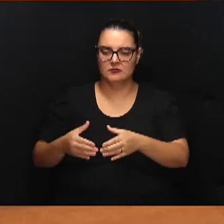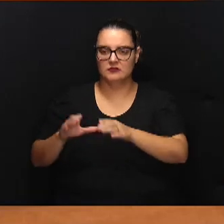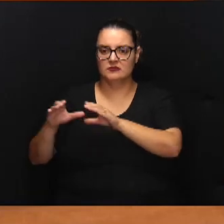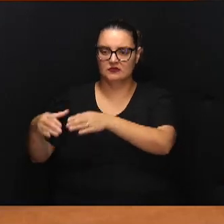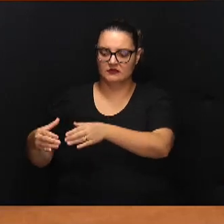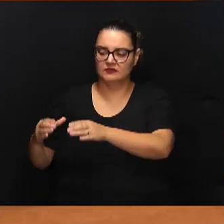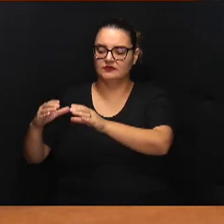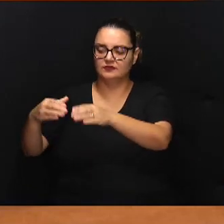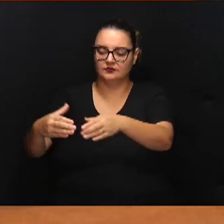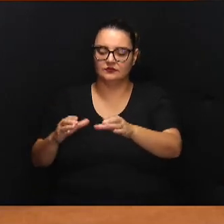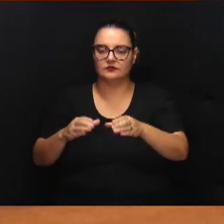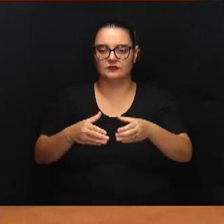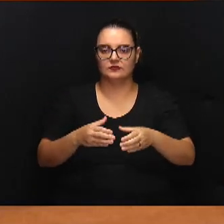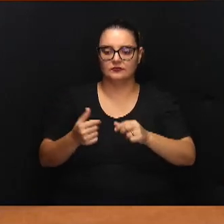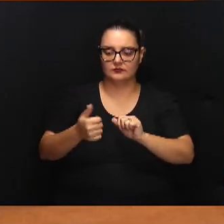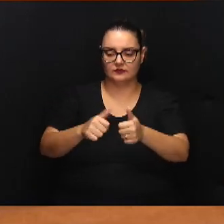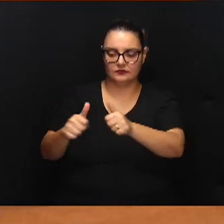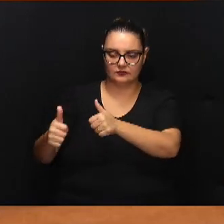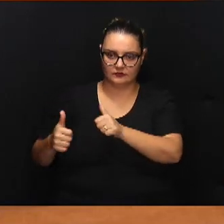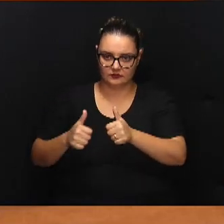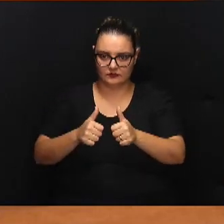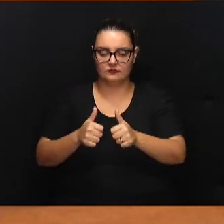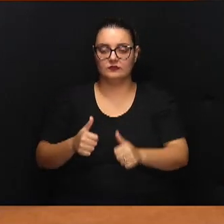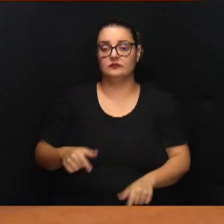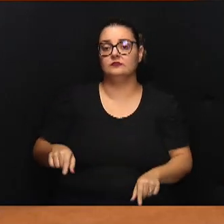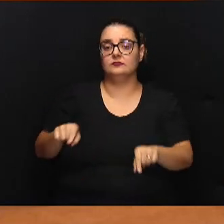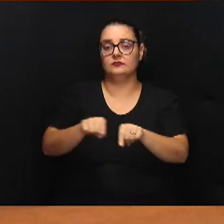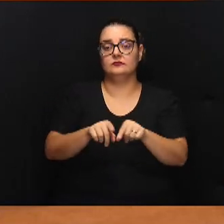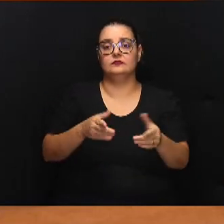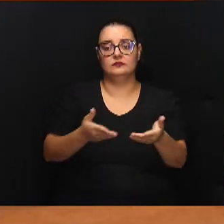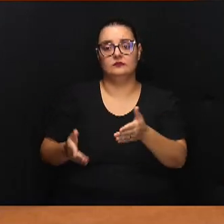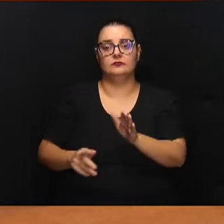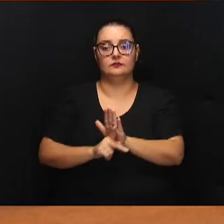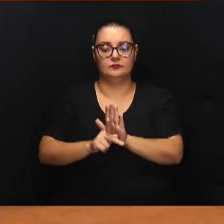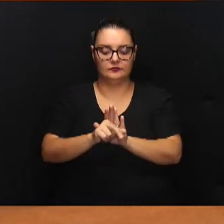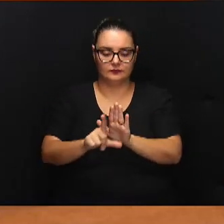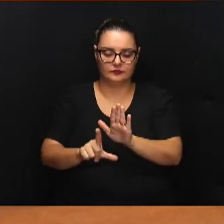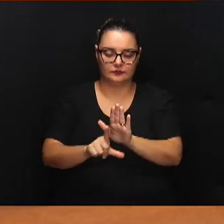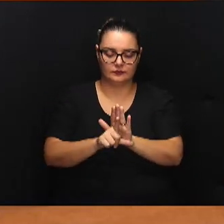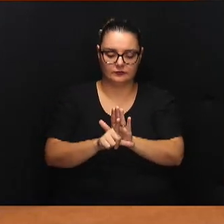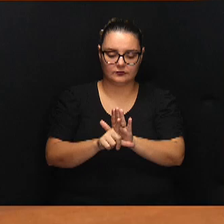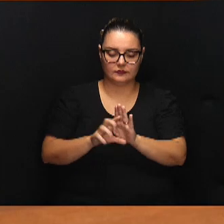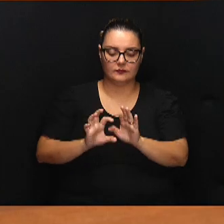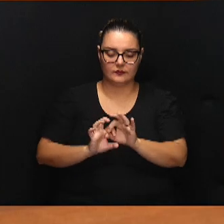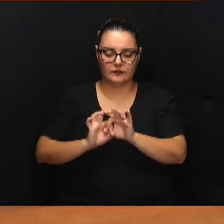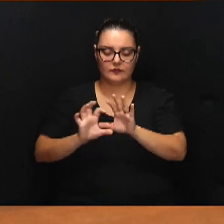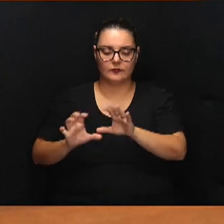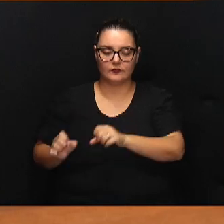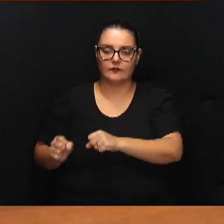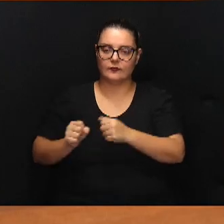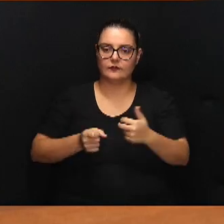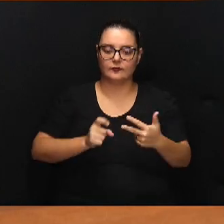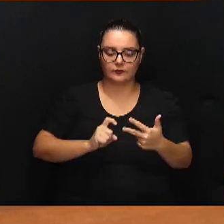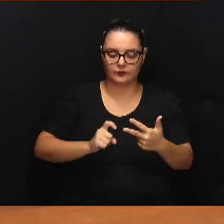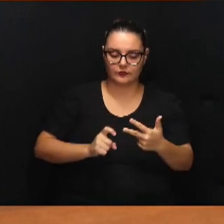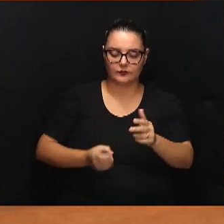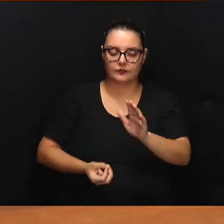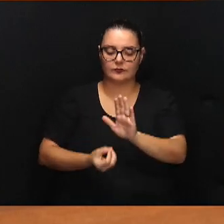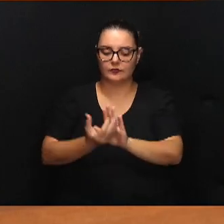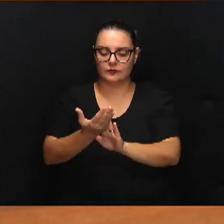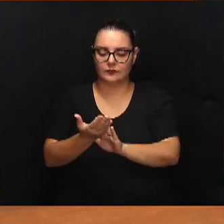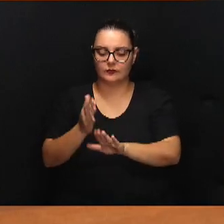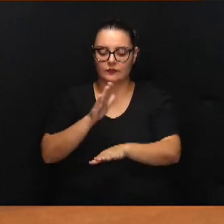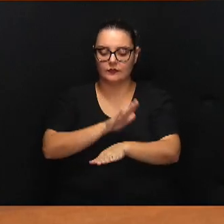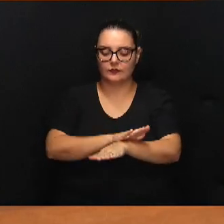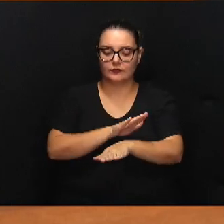outras comissões. Também eu apresentei um projeto de lei que autoriza o Poder Executivo a criar o